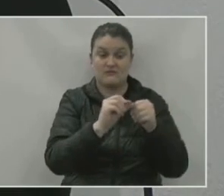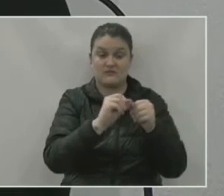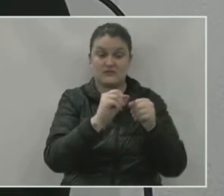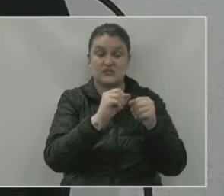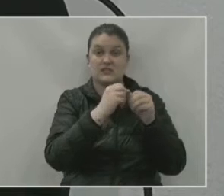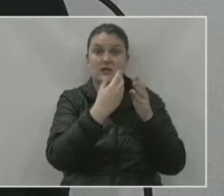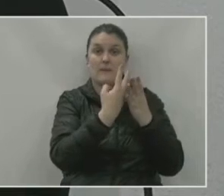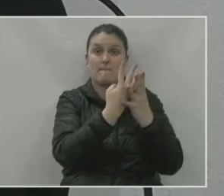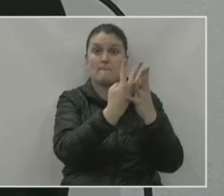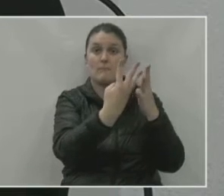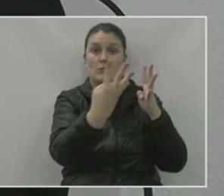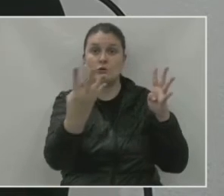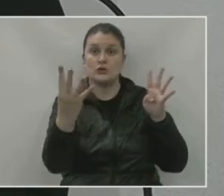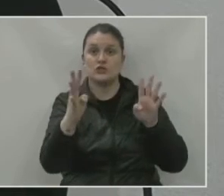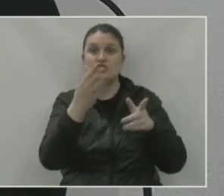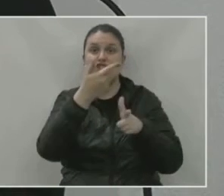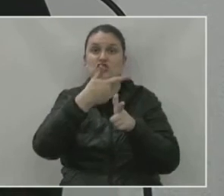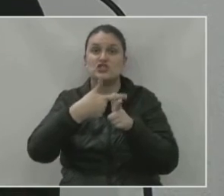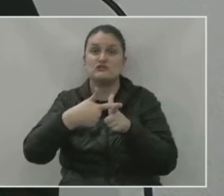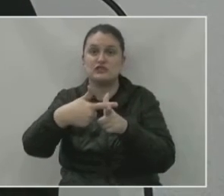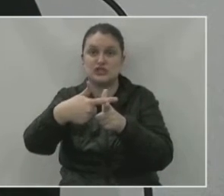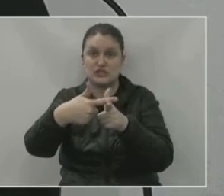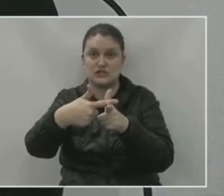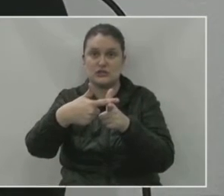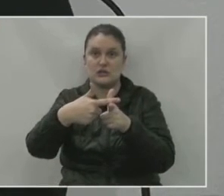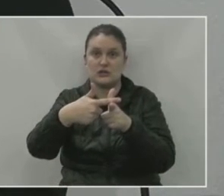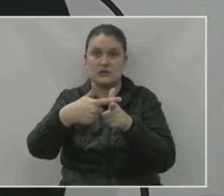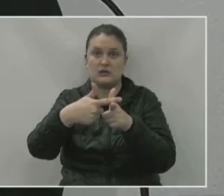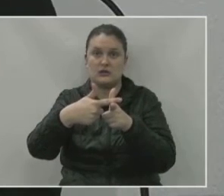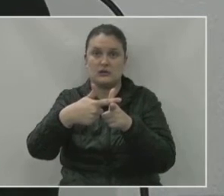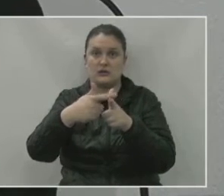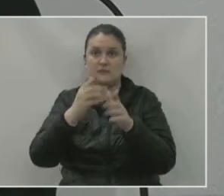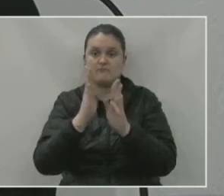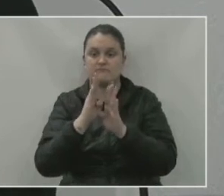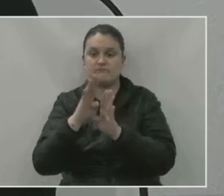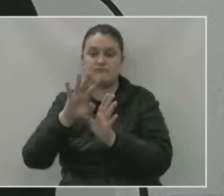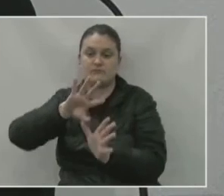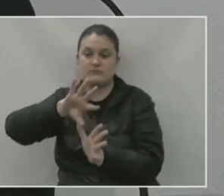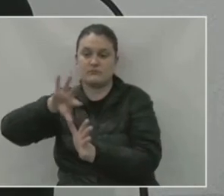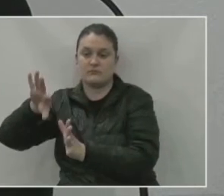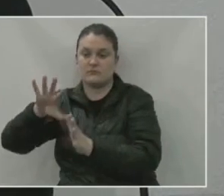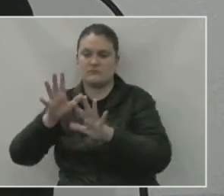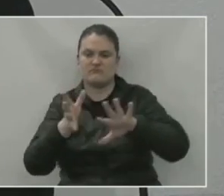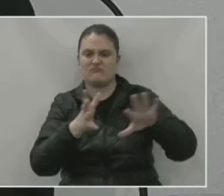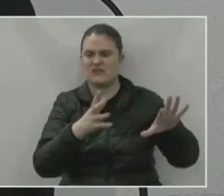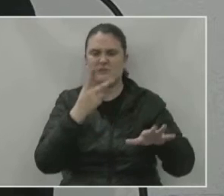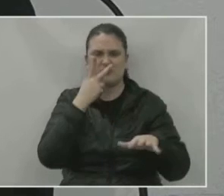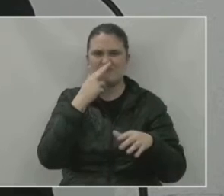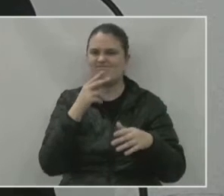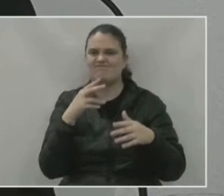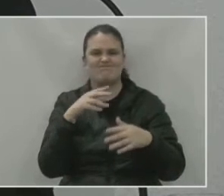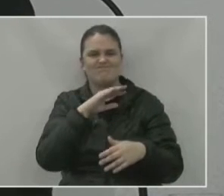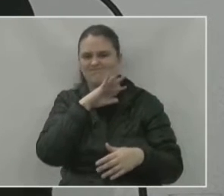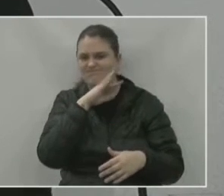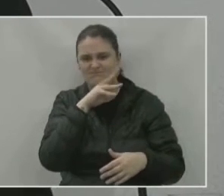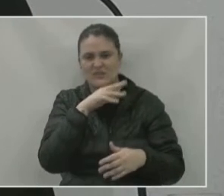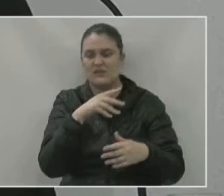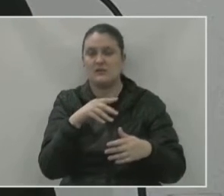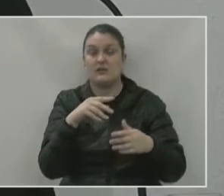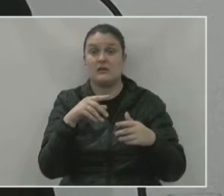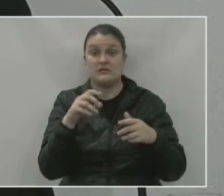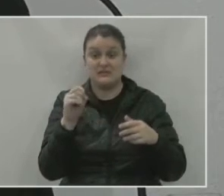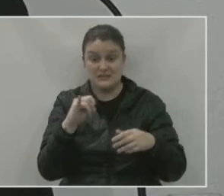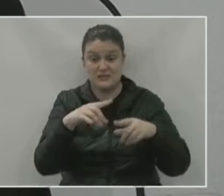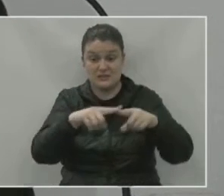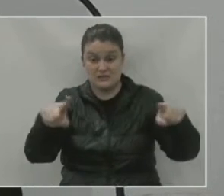a delegacia, como eu disse, de uma forma totalmente enjambrada, ia ficar um troço horrível, sem os terrenos. Com os